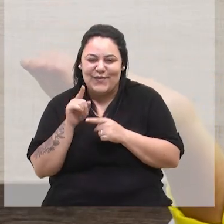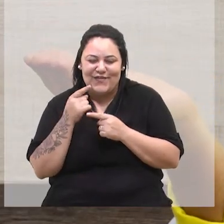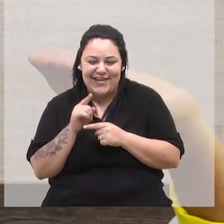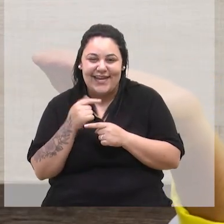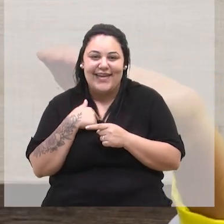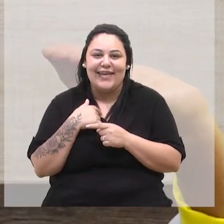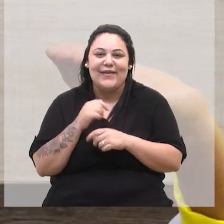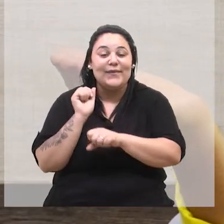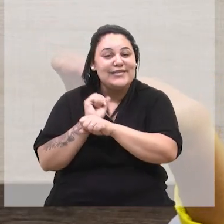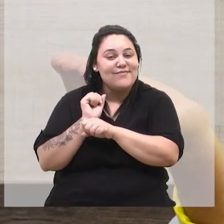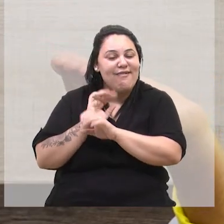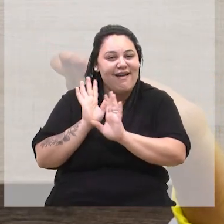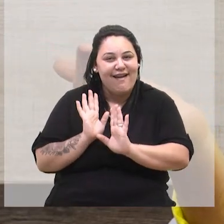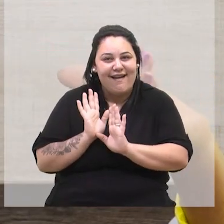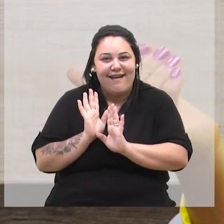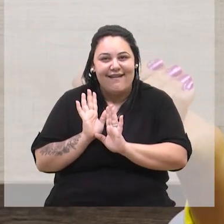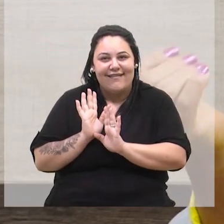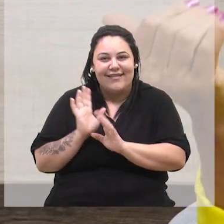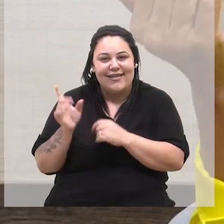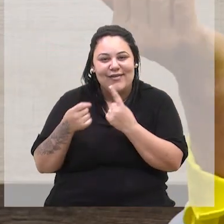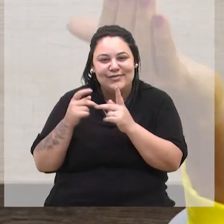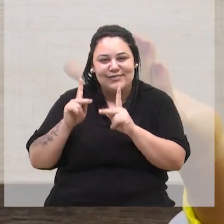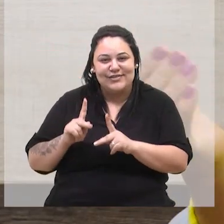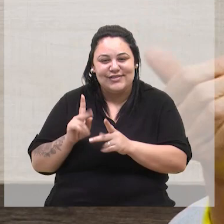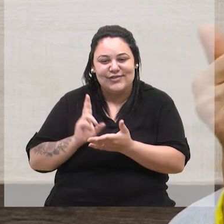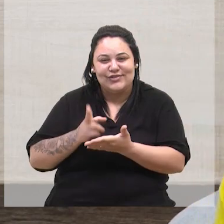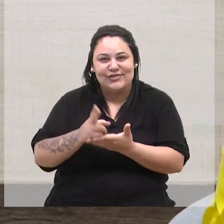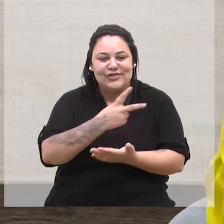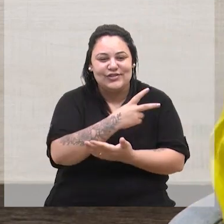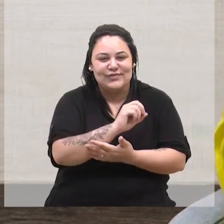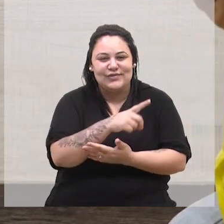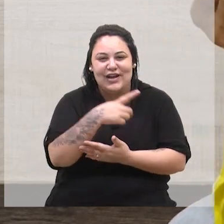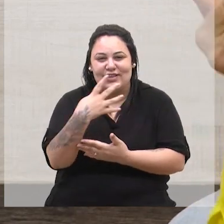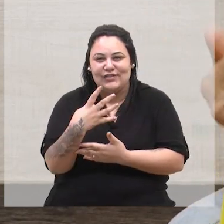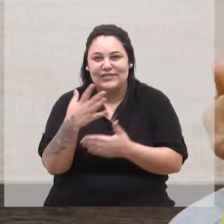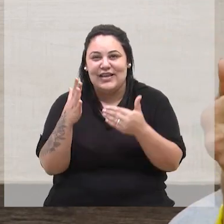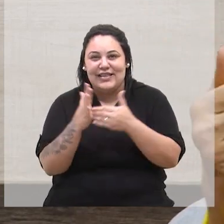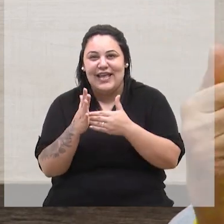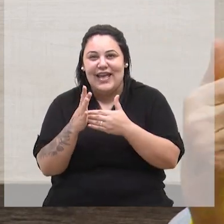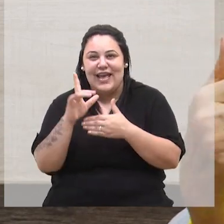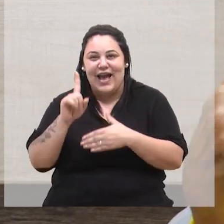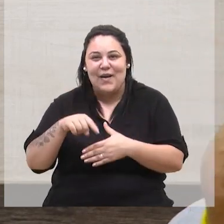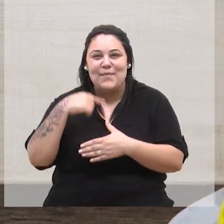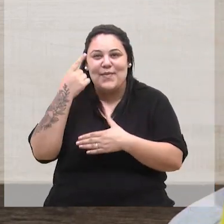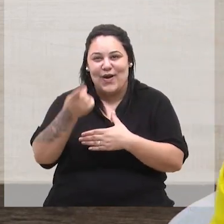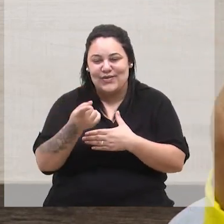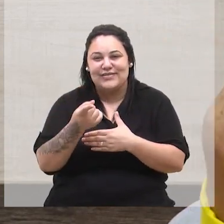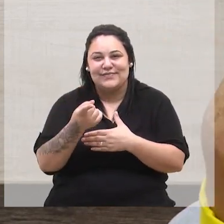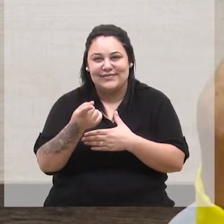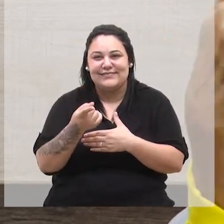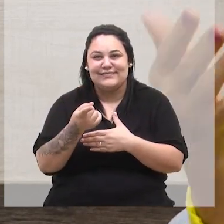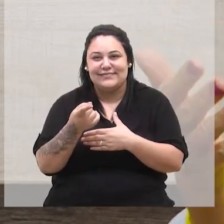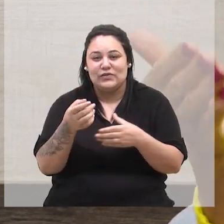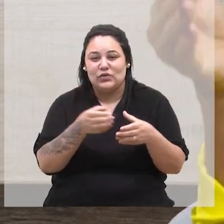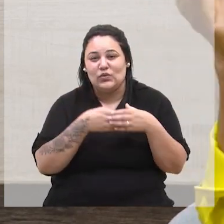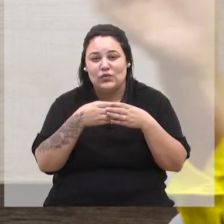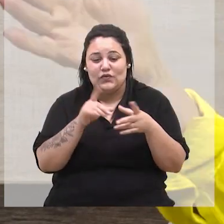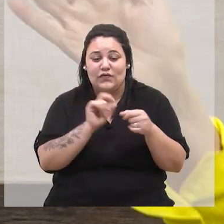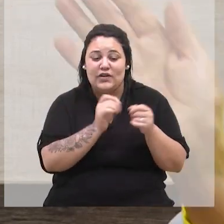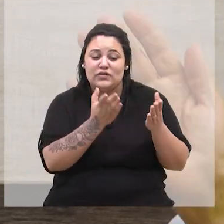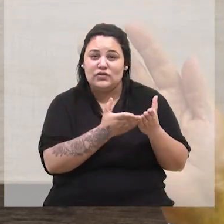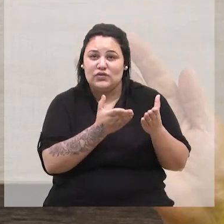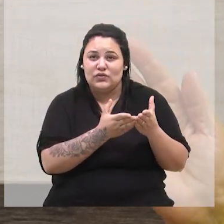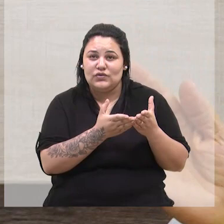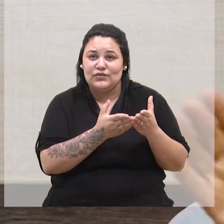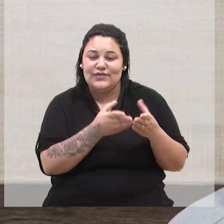mais faça a continuidade de 2014 até a próxima legislatura. Faça um estudo dentro